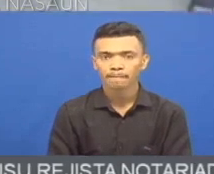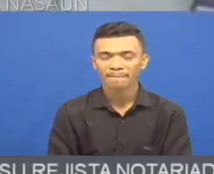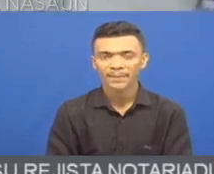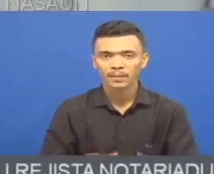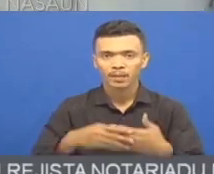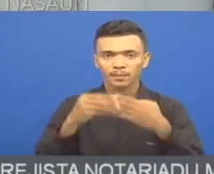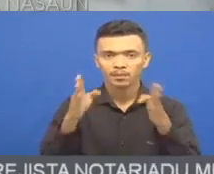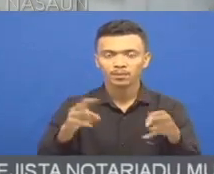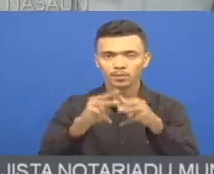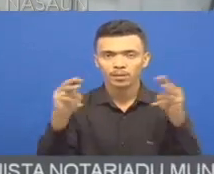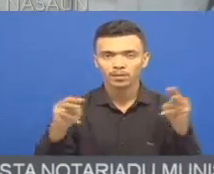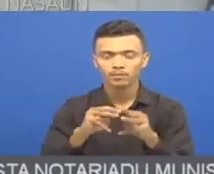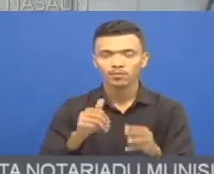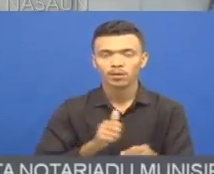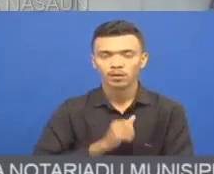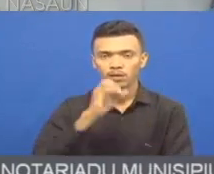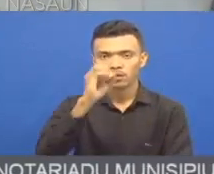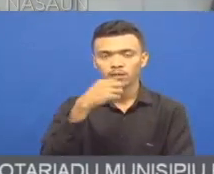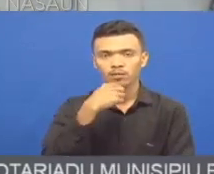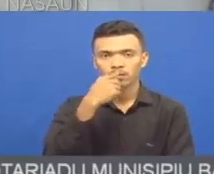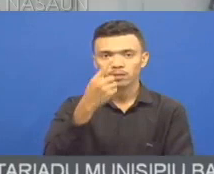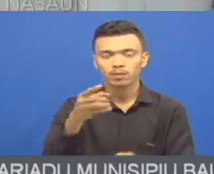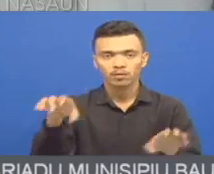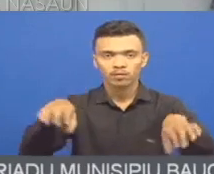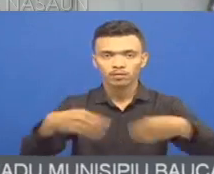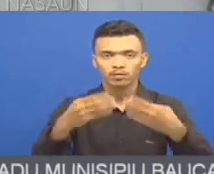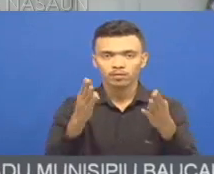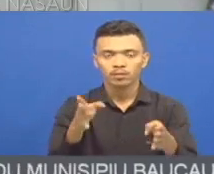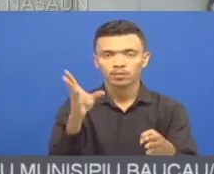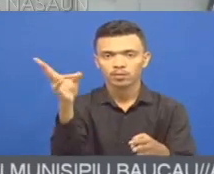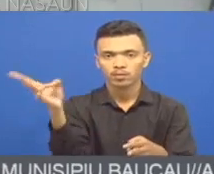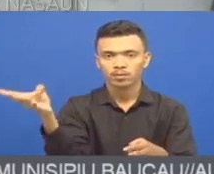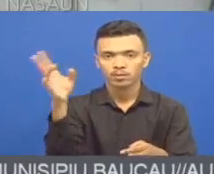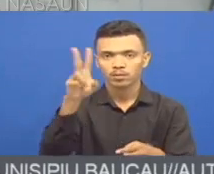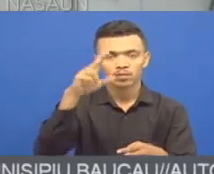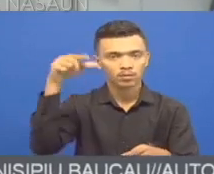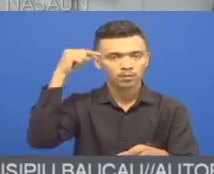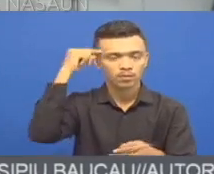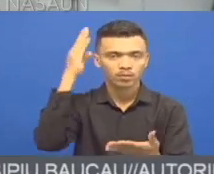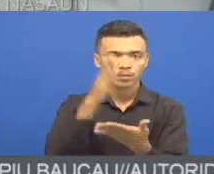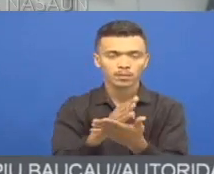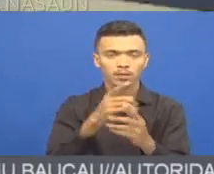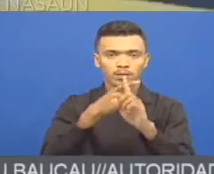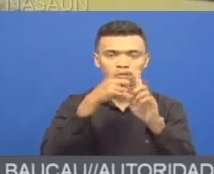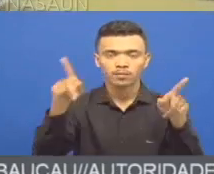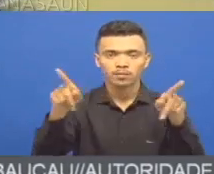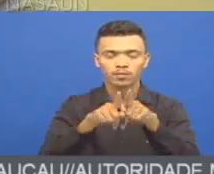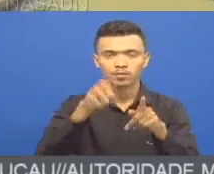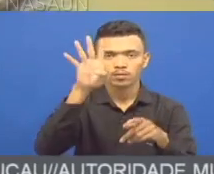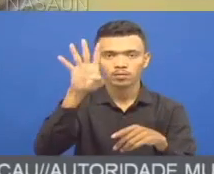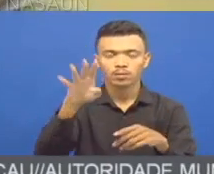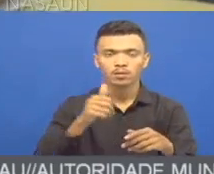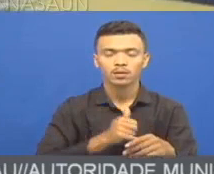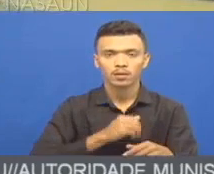Administrador município de Naru, Leo Vigildo Amaral Pereira, informa funcionário estrutura central do nível governo rapara, hoje posto administrativo RAT e a